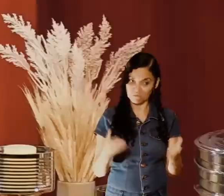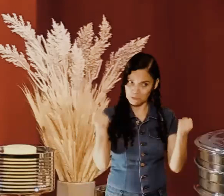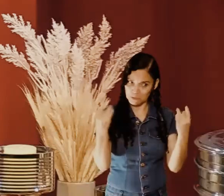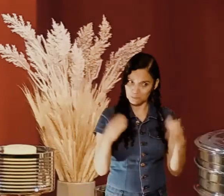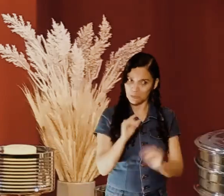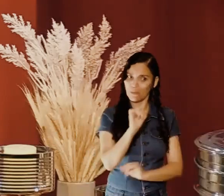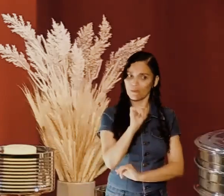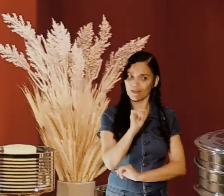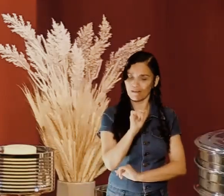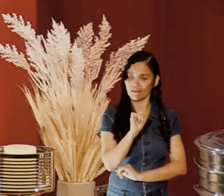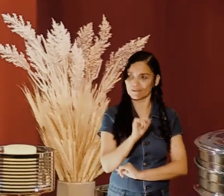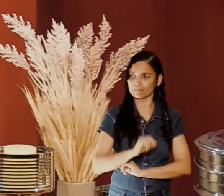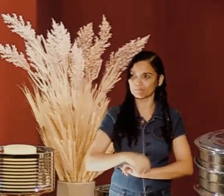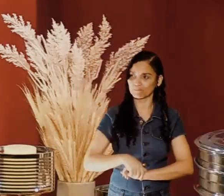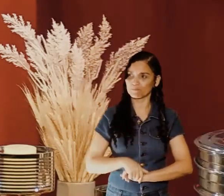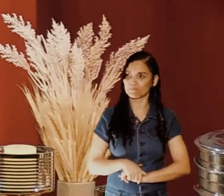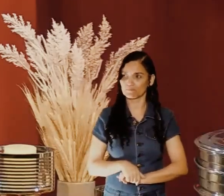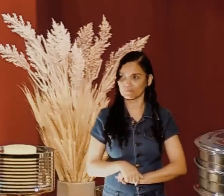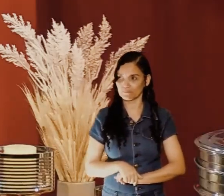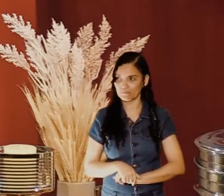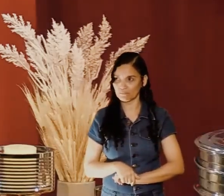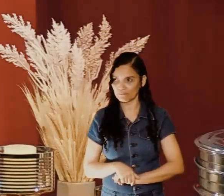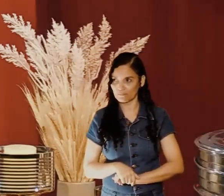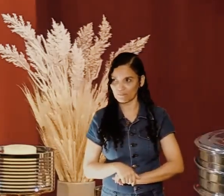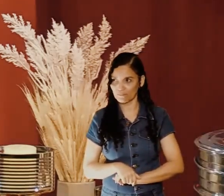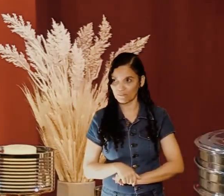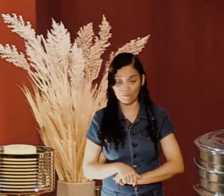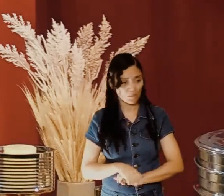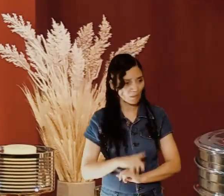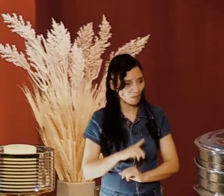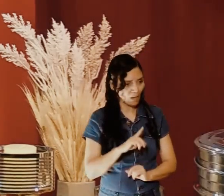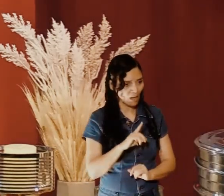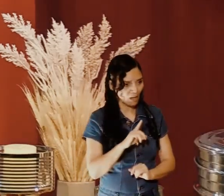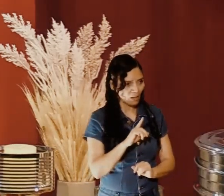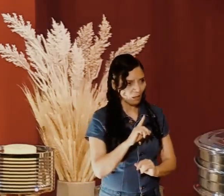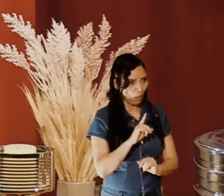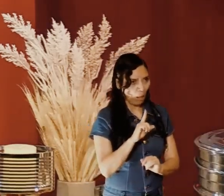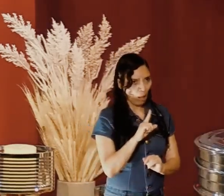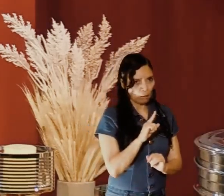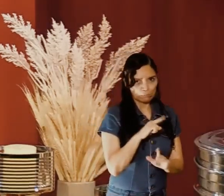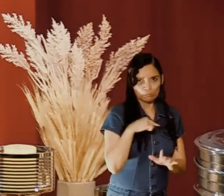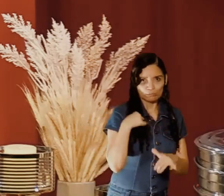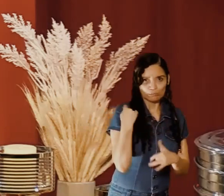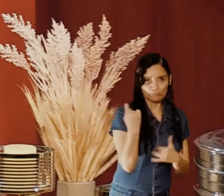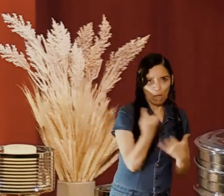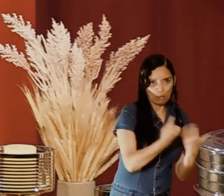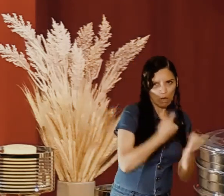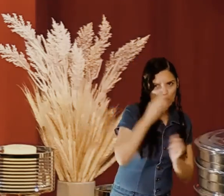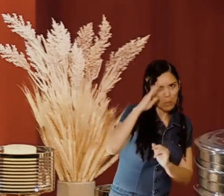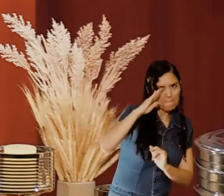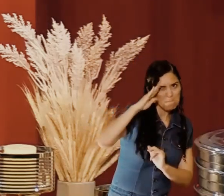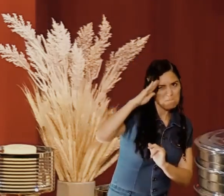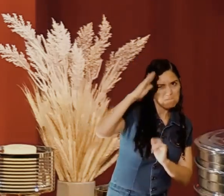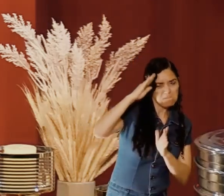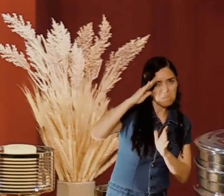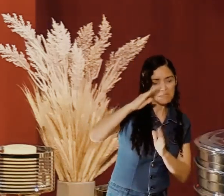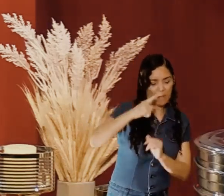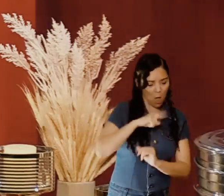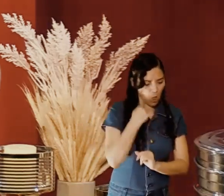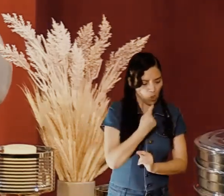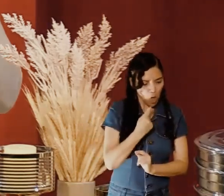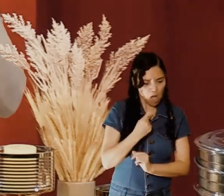Nós não somos nem o ponto fraco de Deus, nem a motivação principal pelo qual